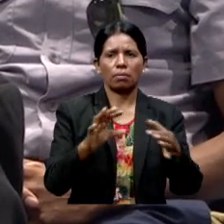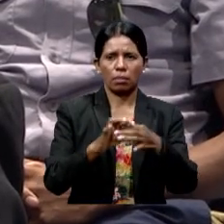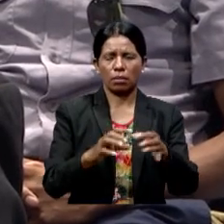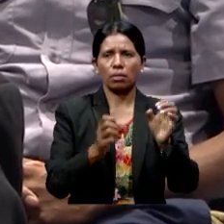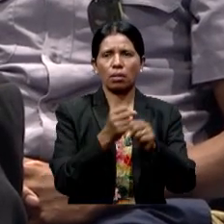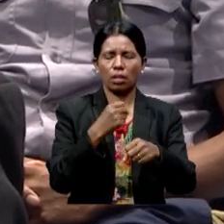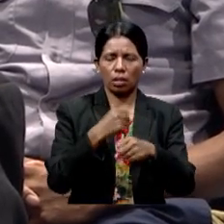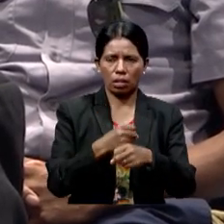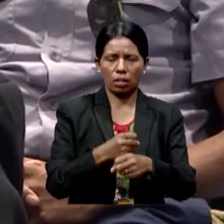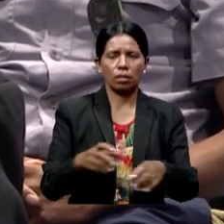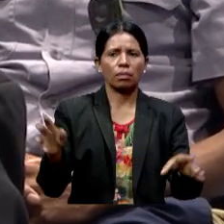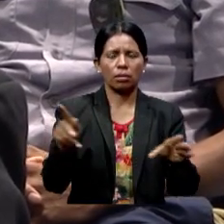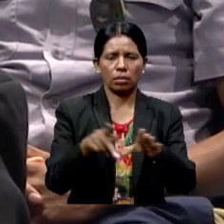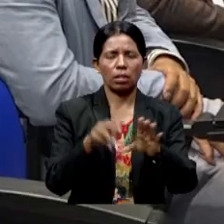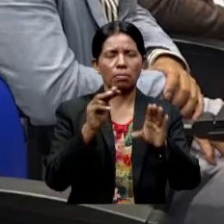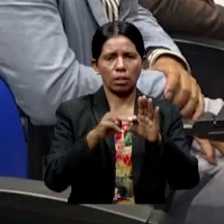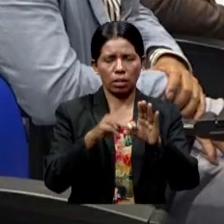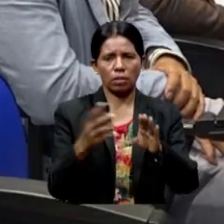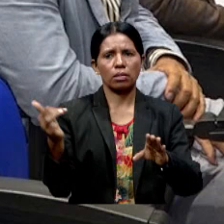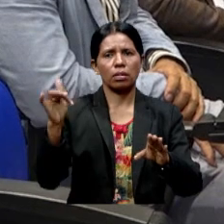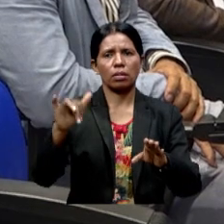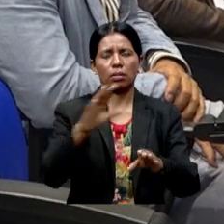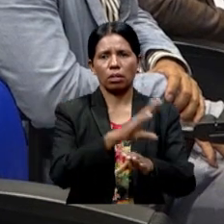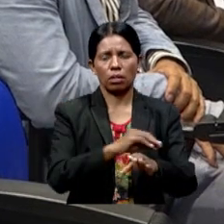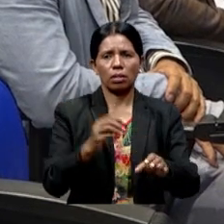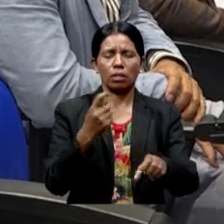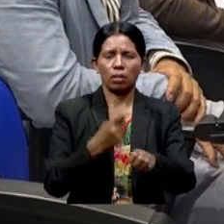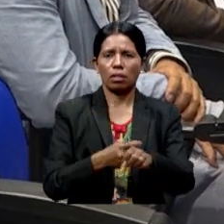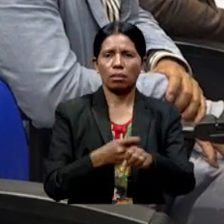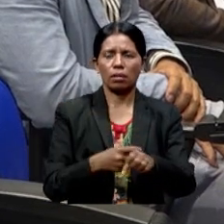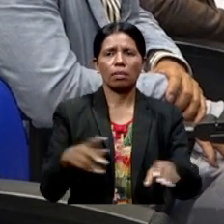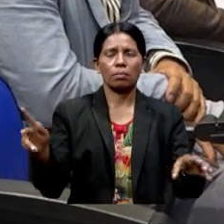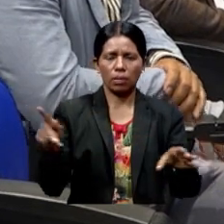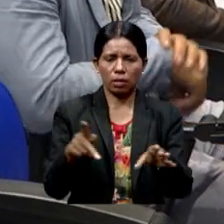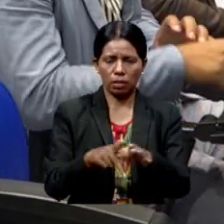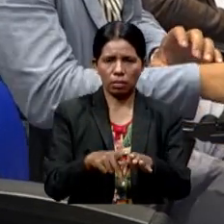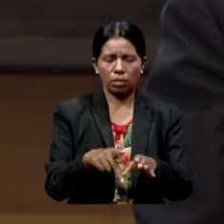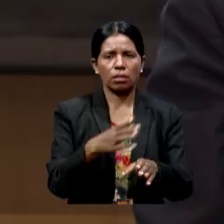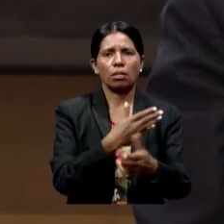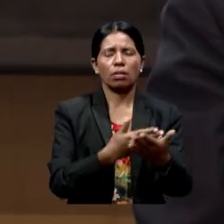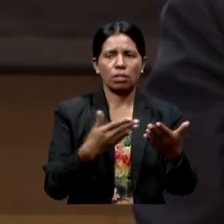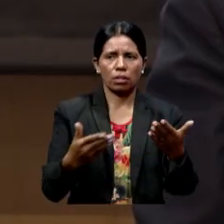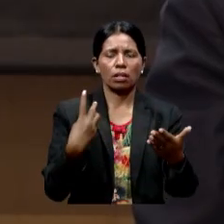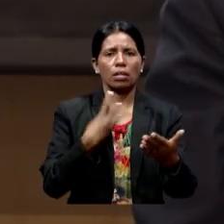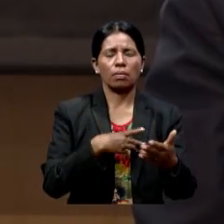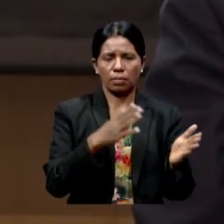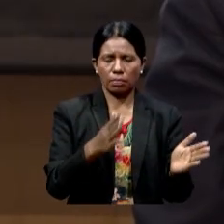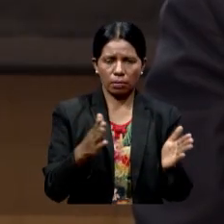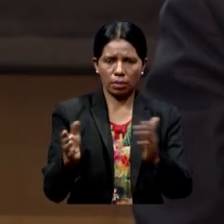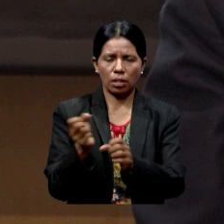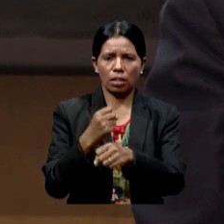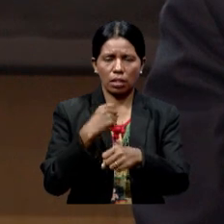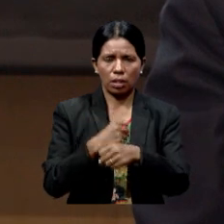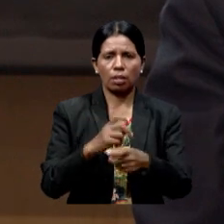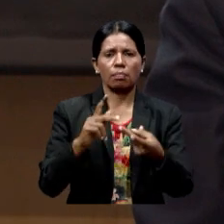produz no atu rola parte e a mercado serne ao mesmo tempo além de rola parte e a produção amimos preparar no halo rela